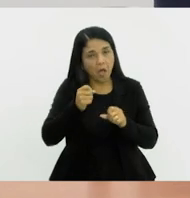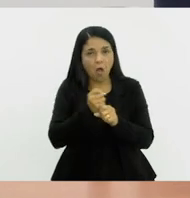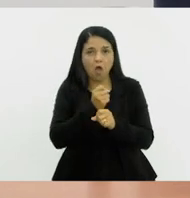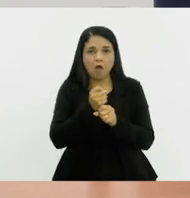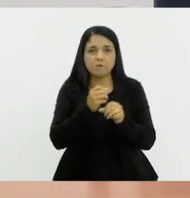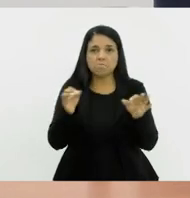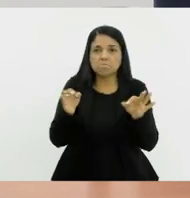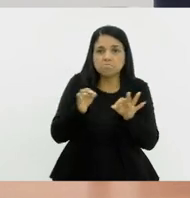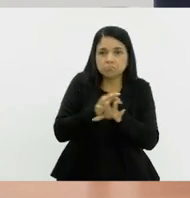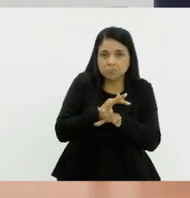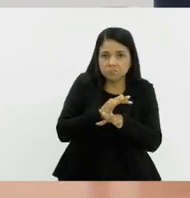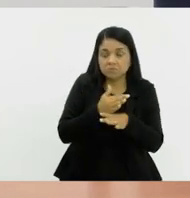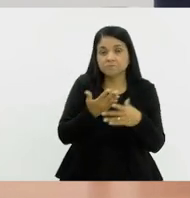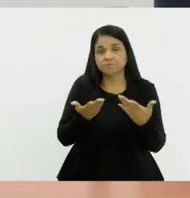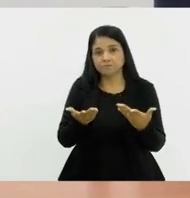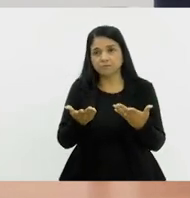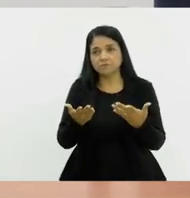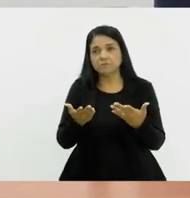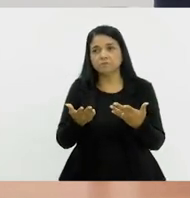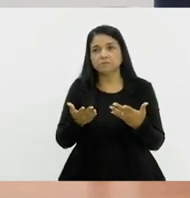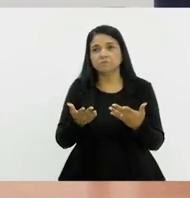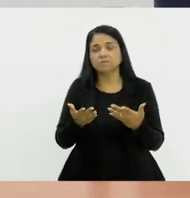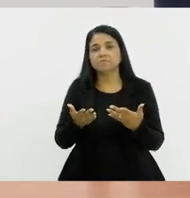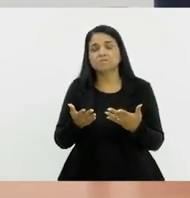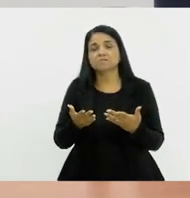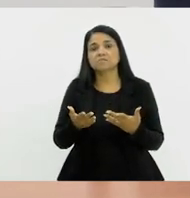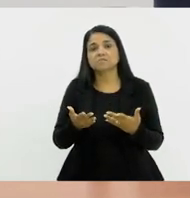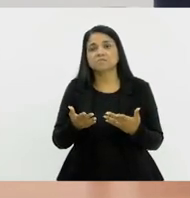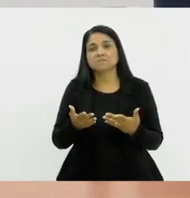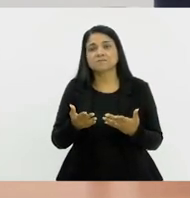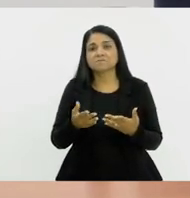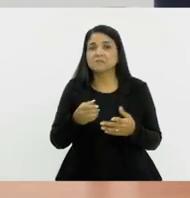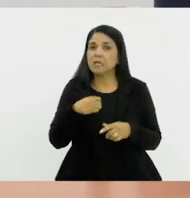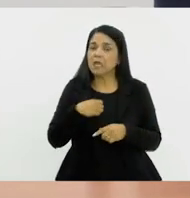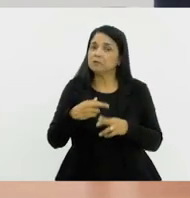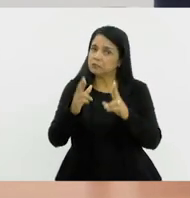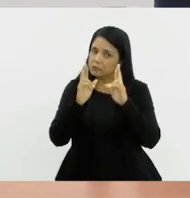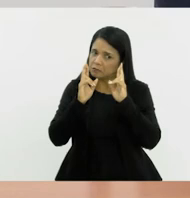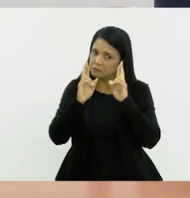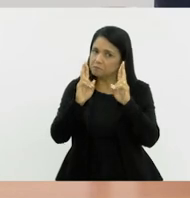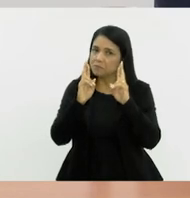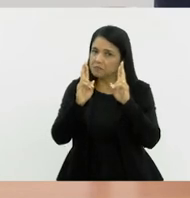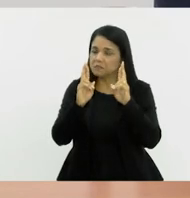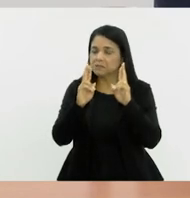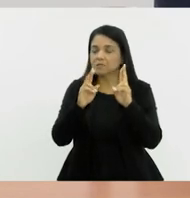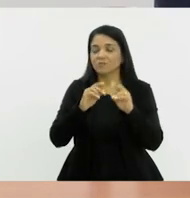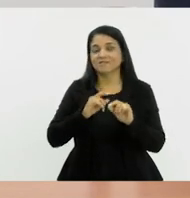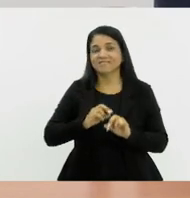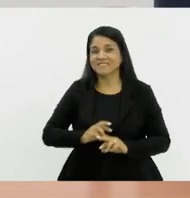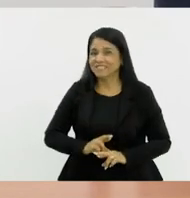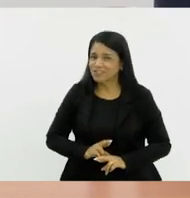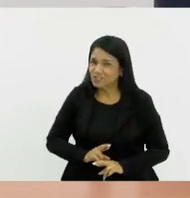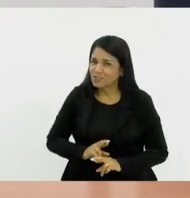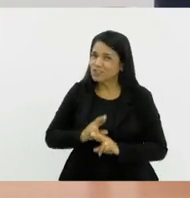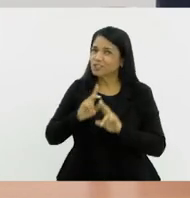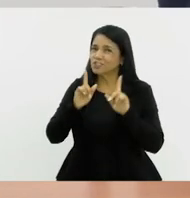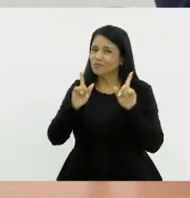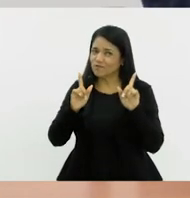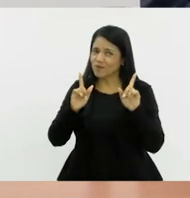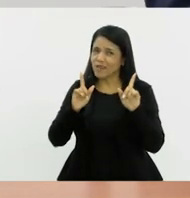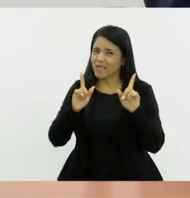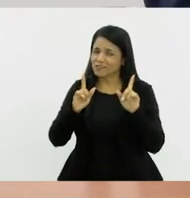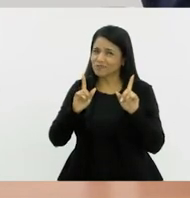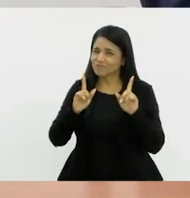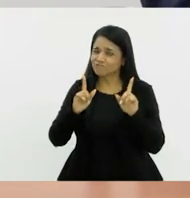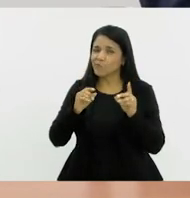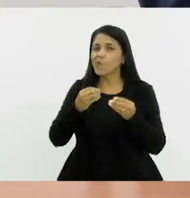mas a gente tem esperança. Se não for isso, eu acho que a gente precisa esclarecer o